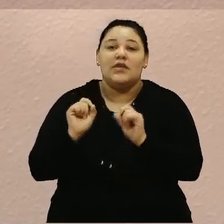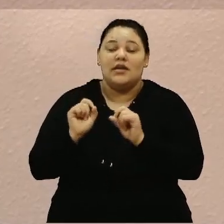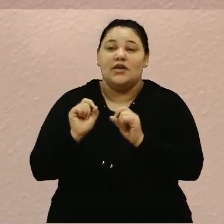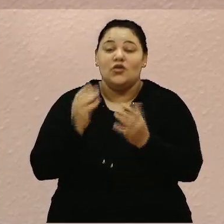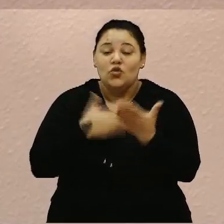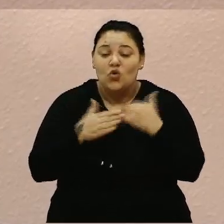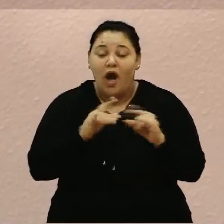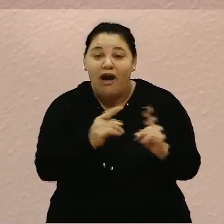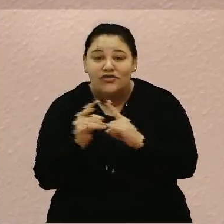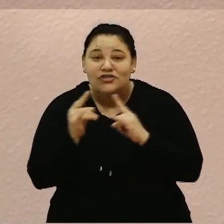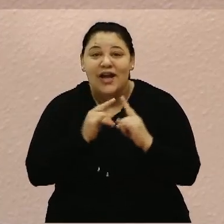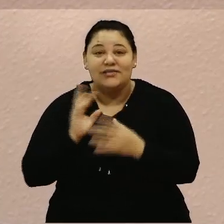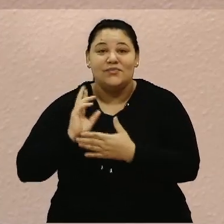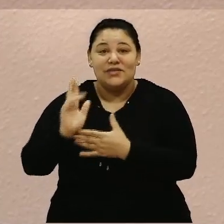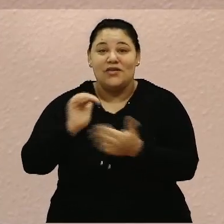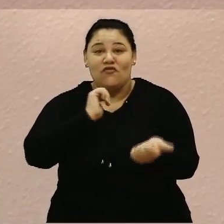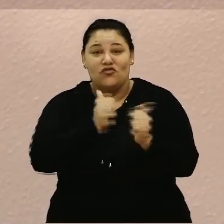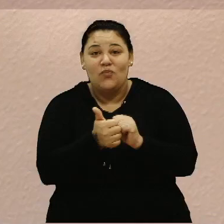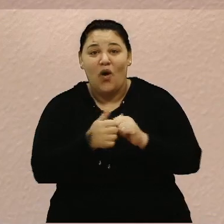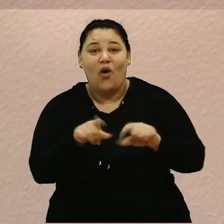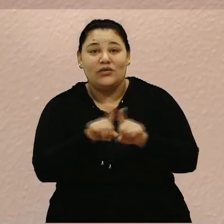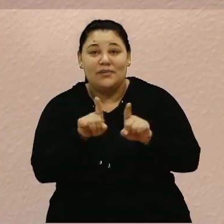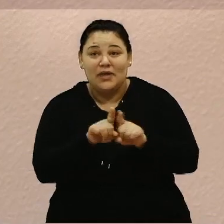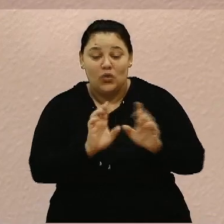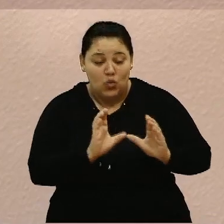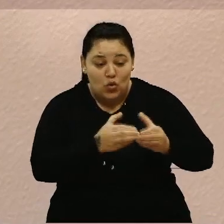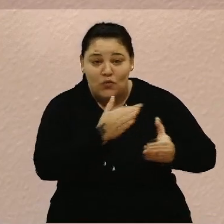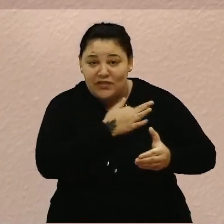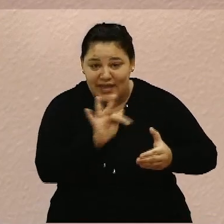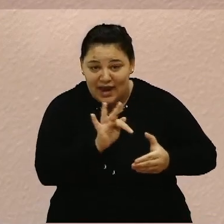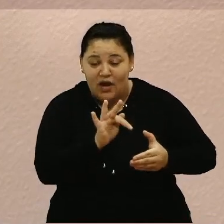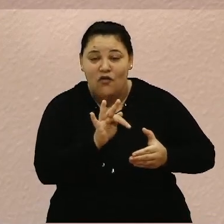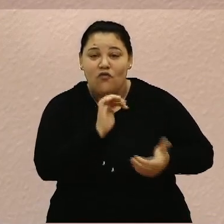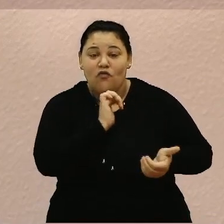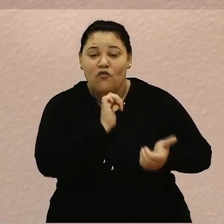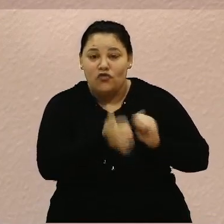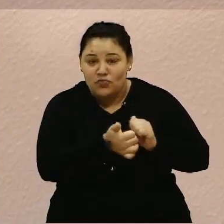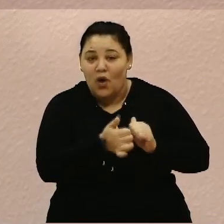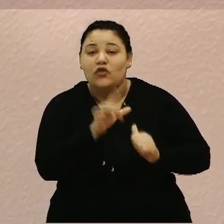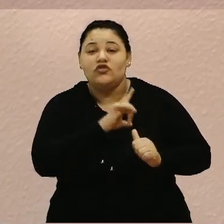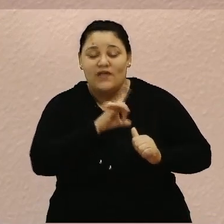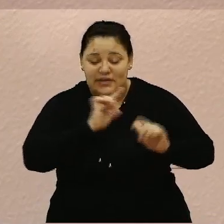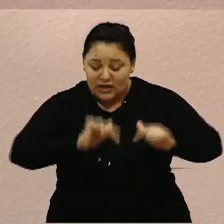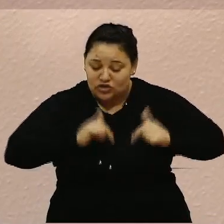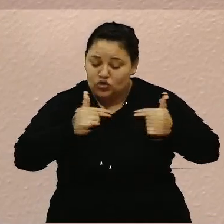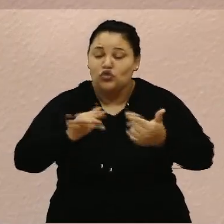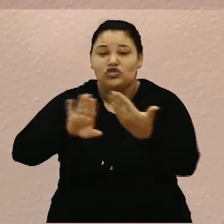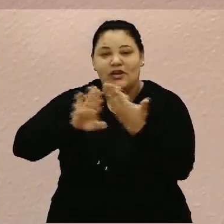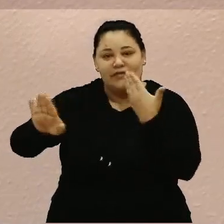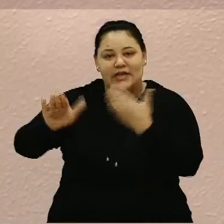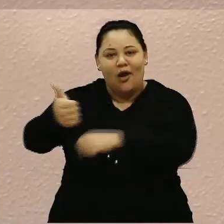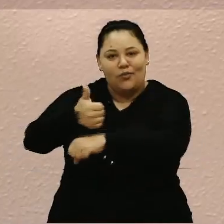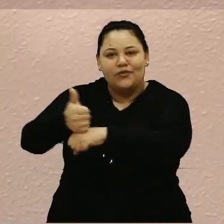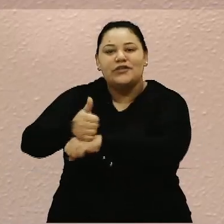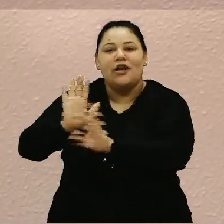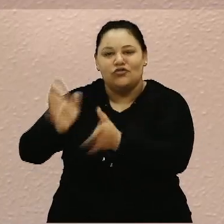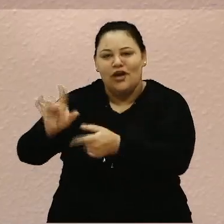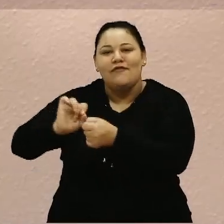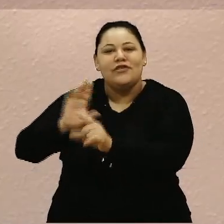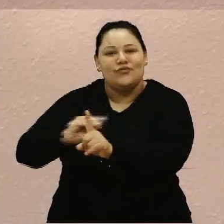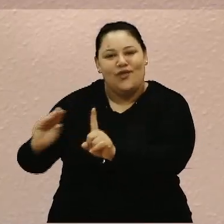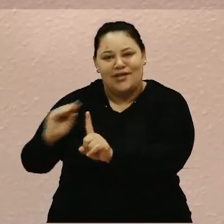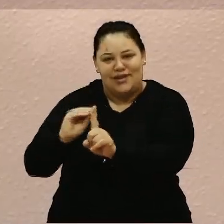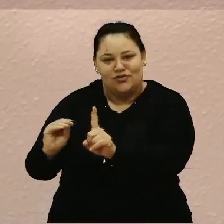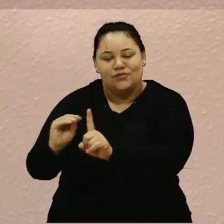as entidades representativas do futebol, a Confederação Brasileira do Futebol, tomasse as providências de afastar a pessoa que teria cometido isso. Então,